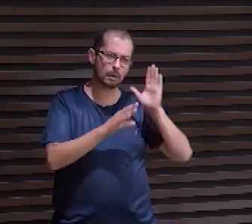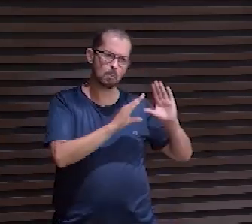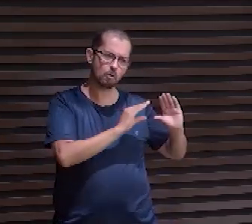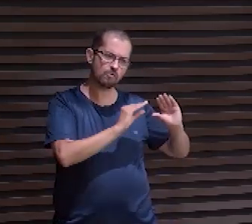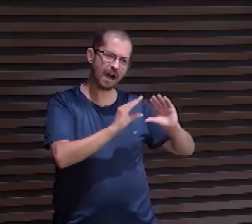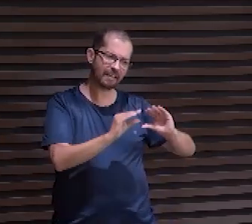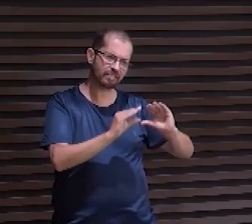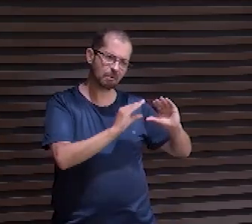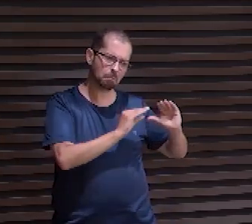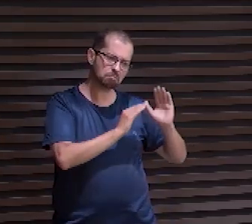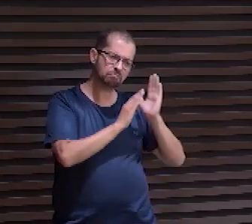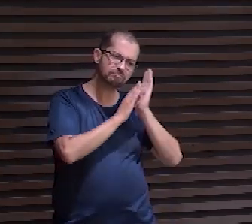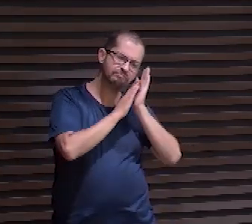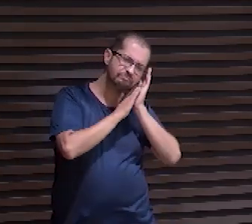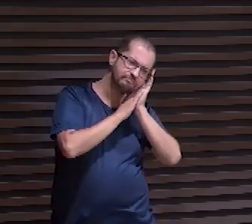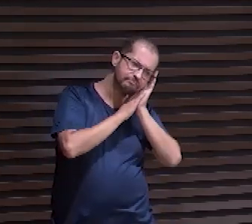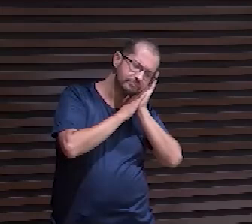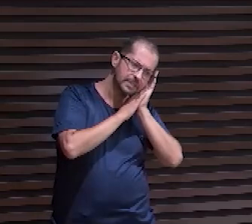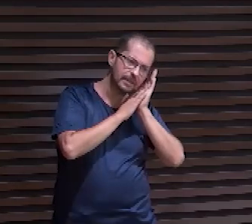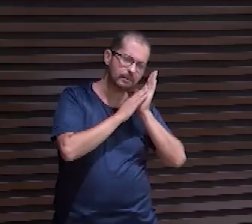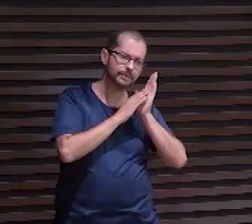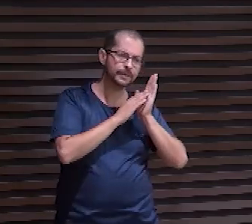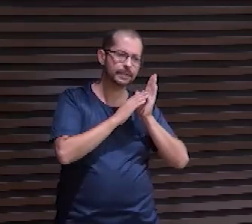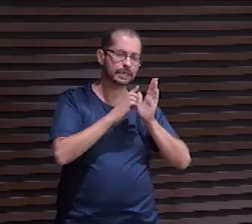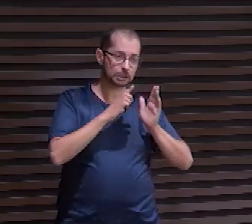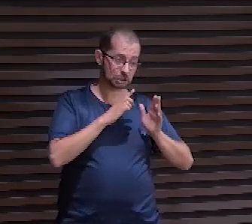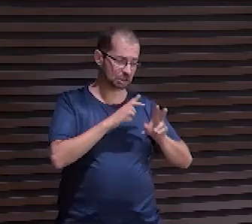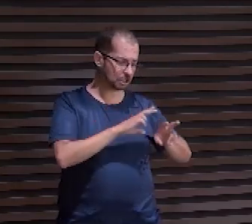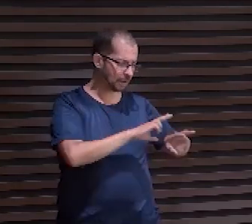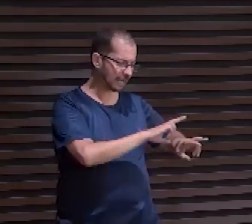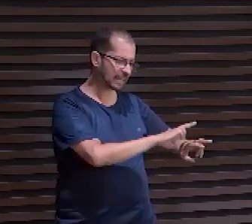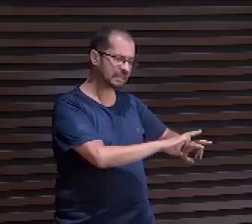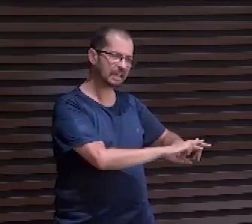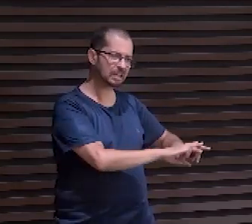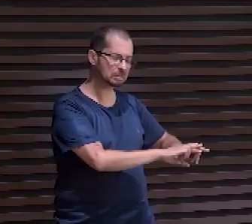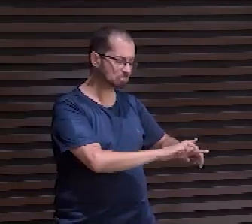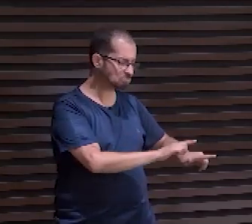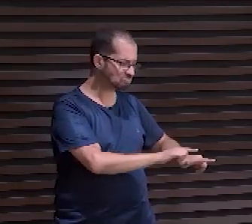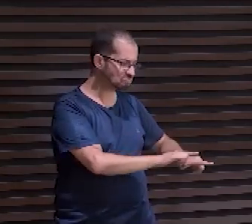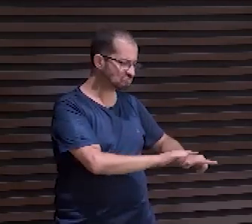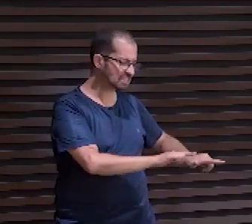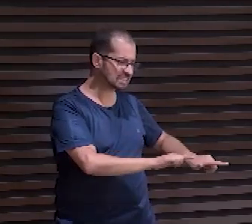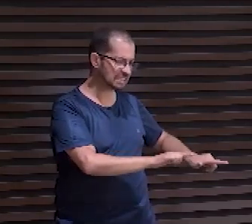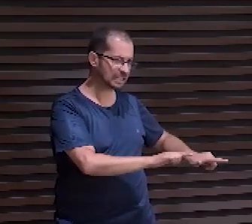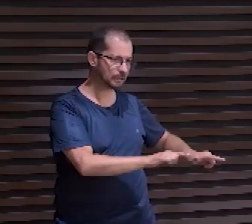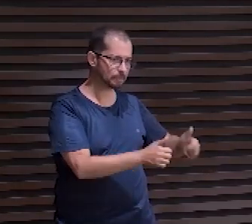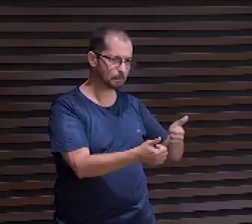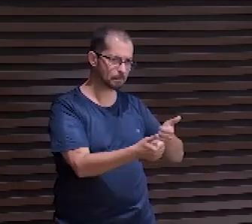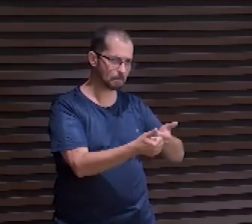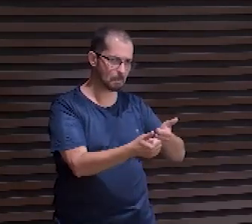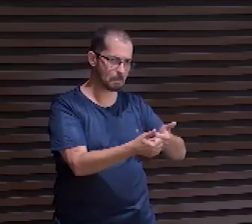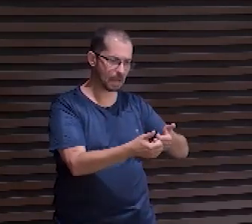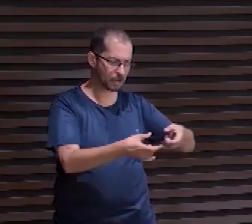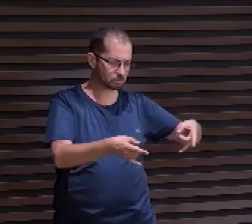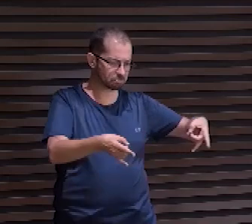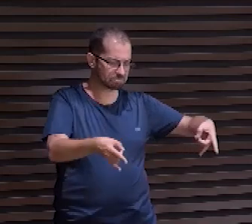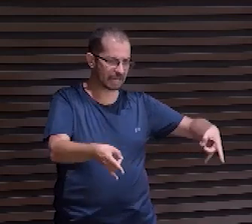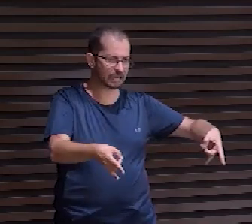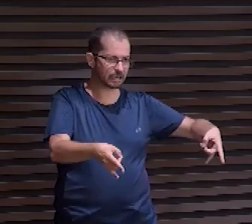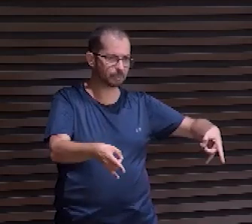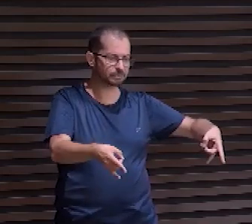almofadas. Havia uma cadeira vazia ao lado da cama. Fato